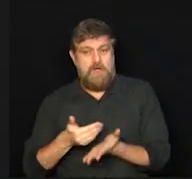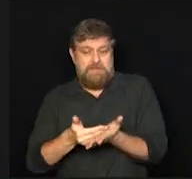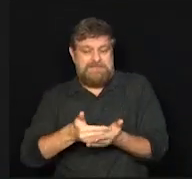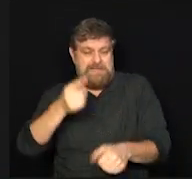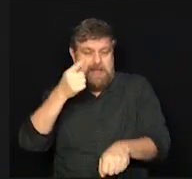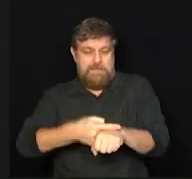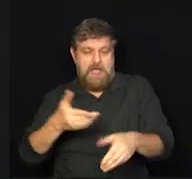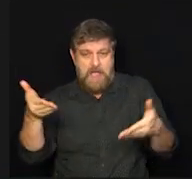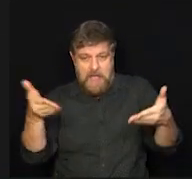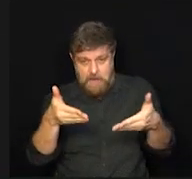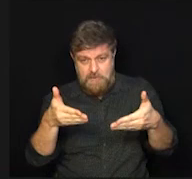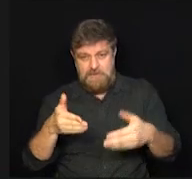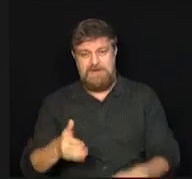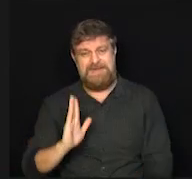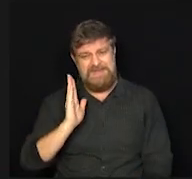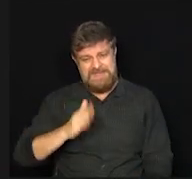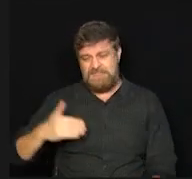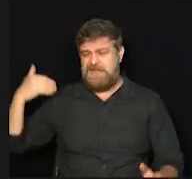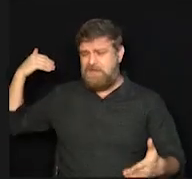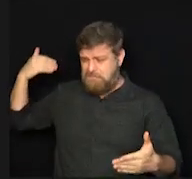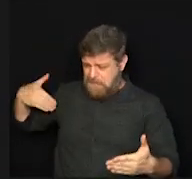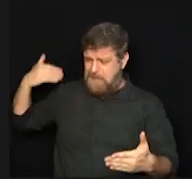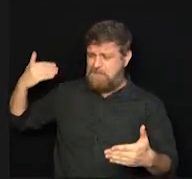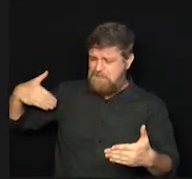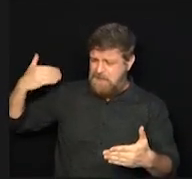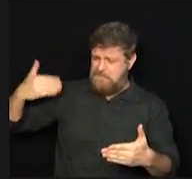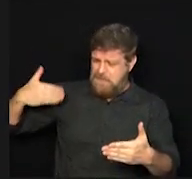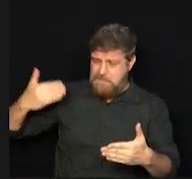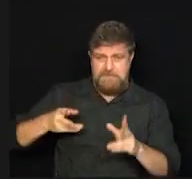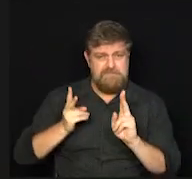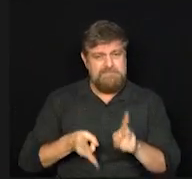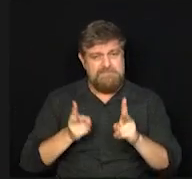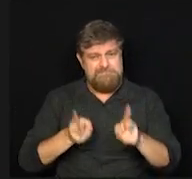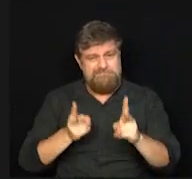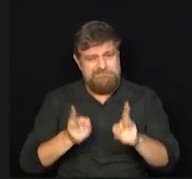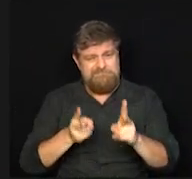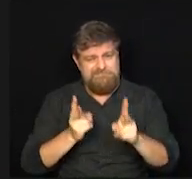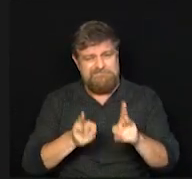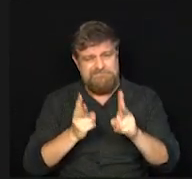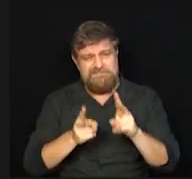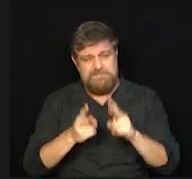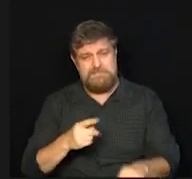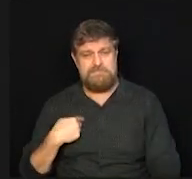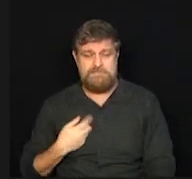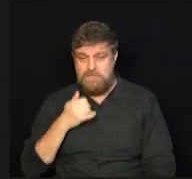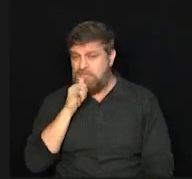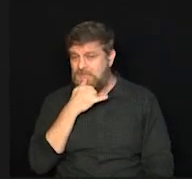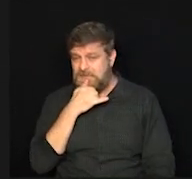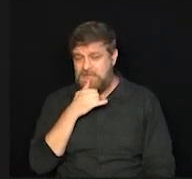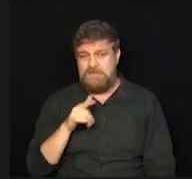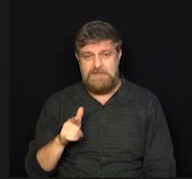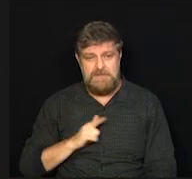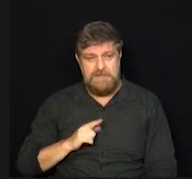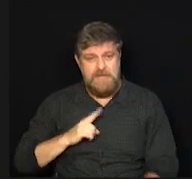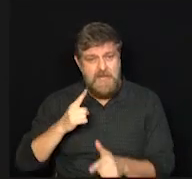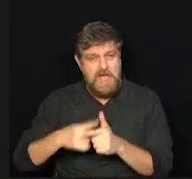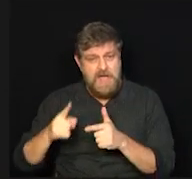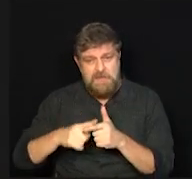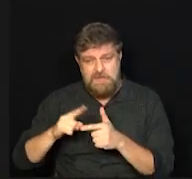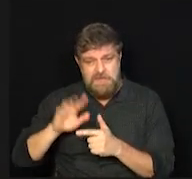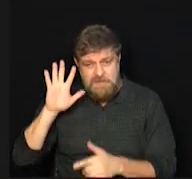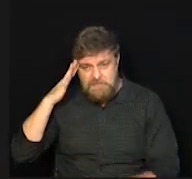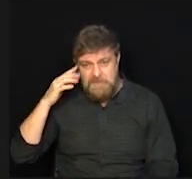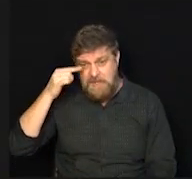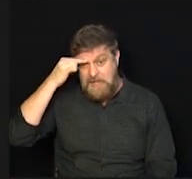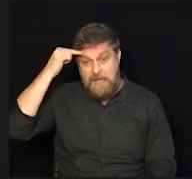nesse mandato é São Paulo já estamos ainda continuamos nessa falsa infelizmente pena que não conheço vida